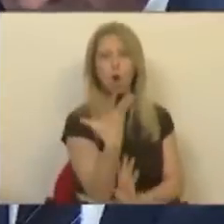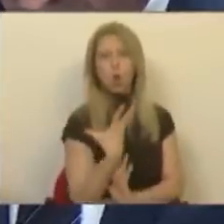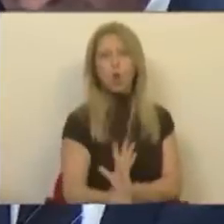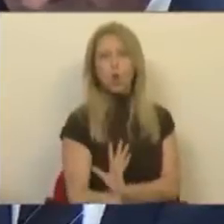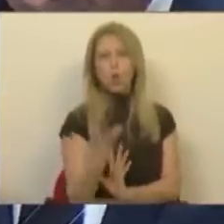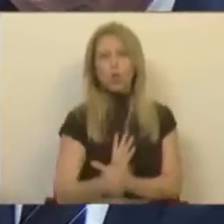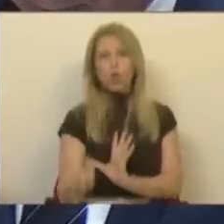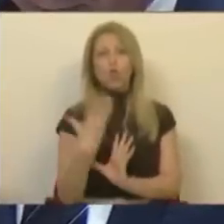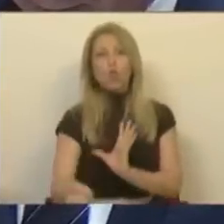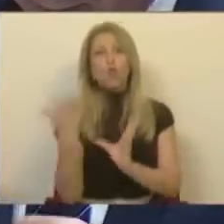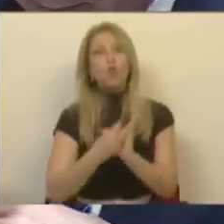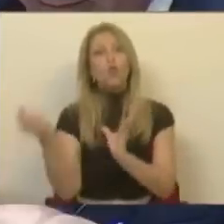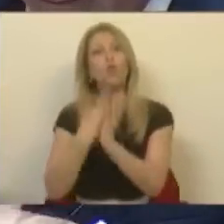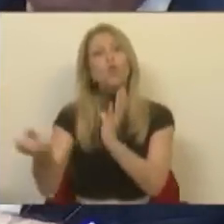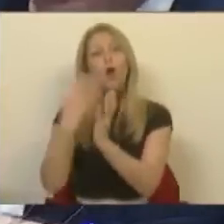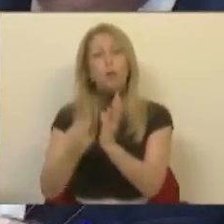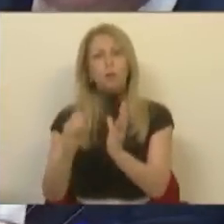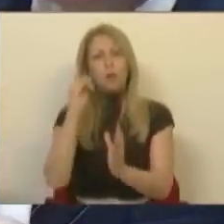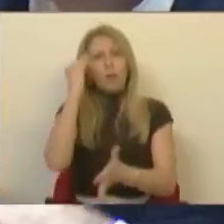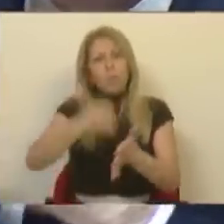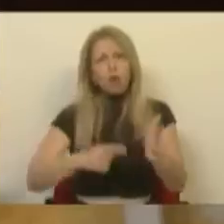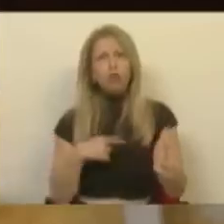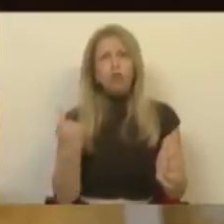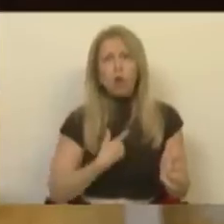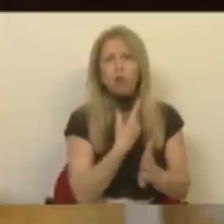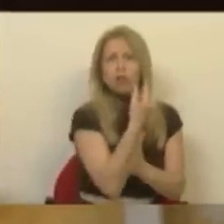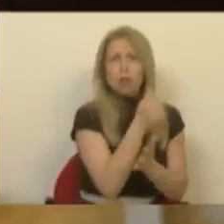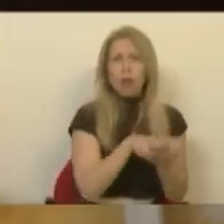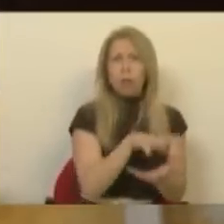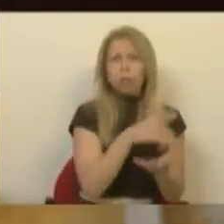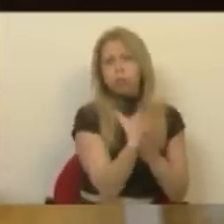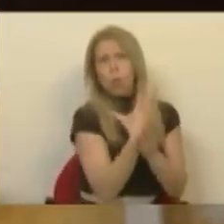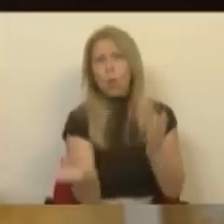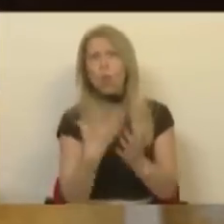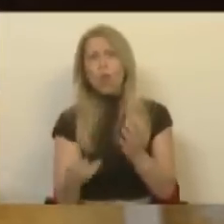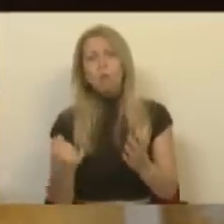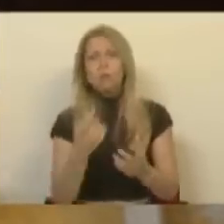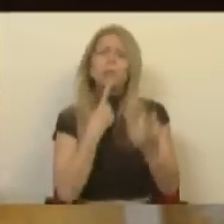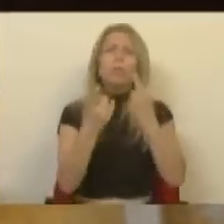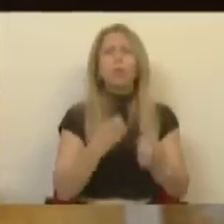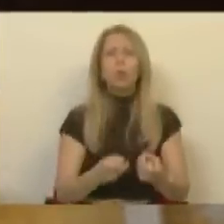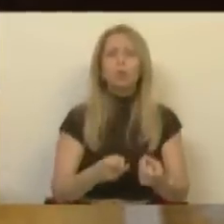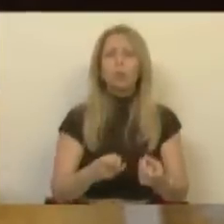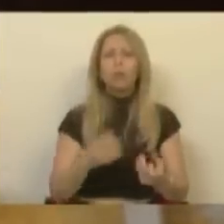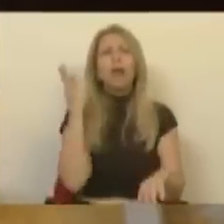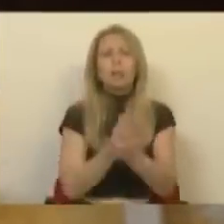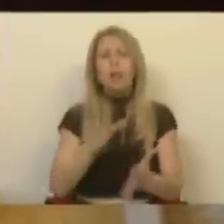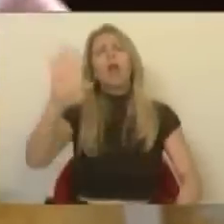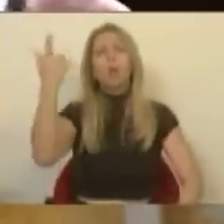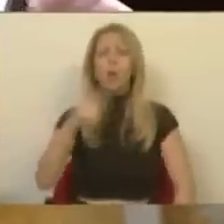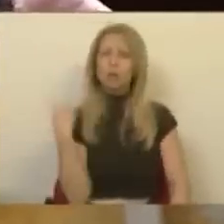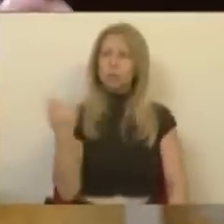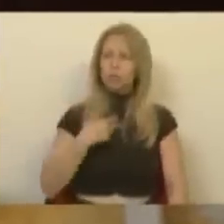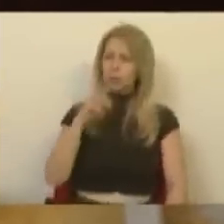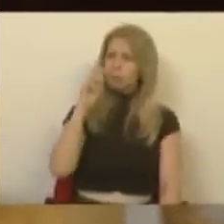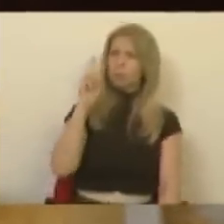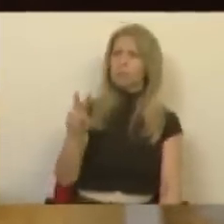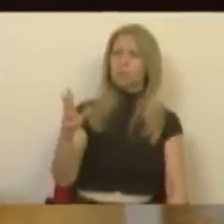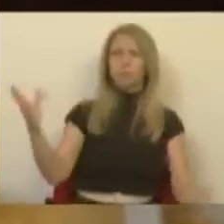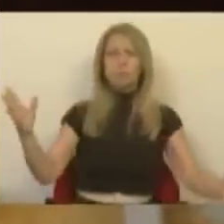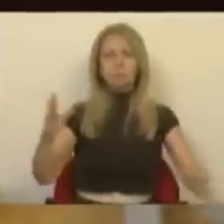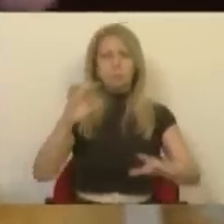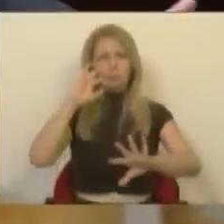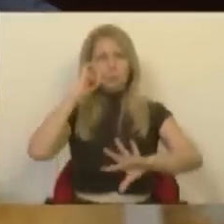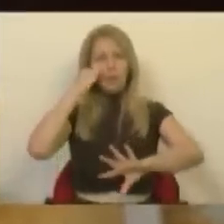atrás de dinheiro dinheiro dos nossos impostos e pergunte Até quando vamos assistir hipnosemente a esta administração da tarde